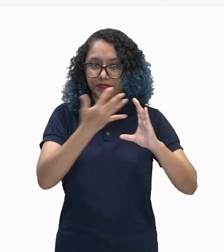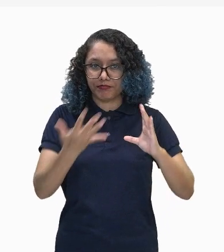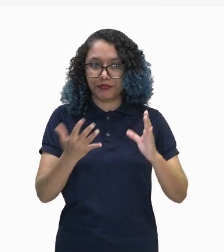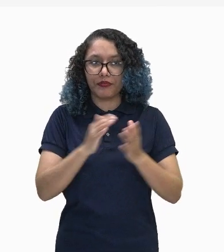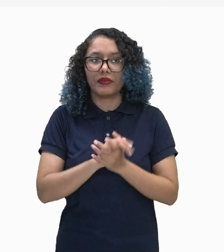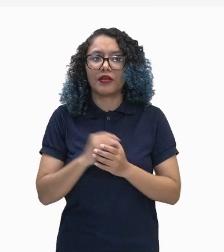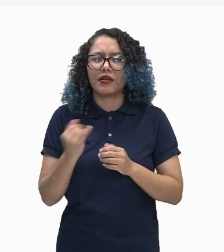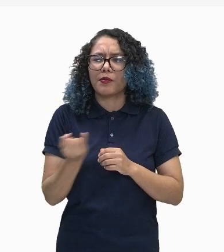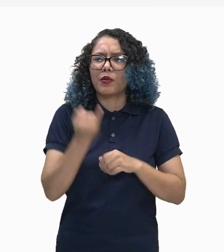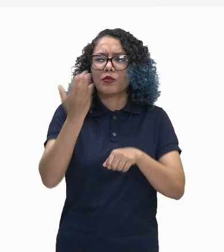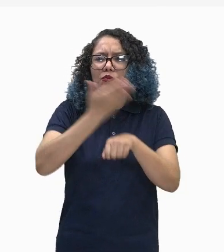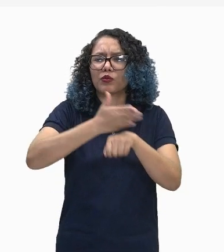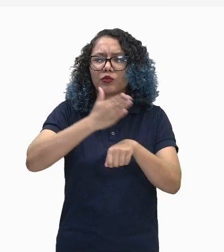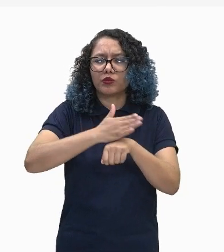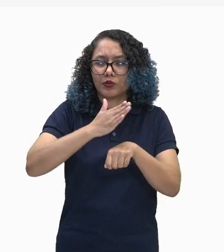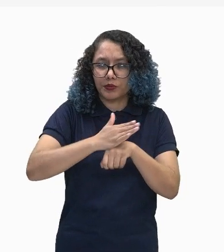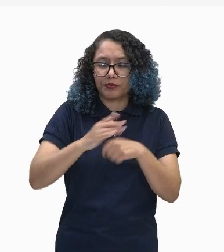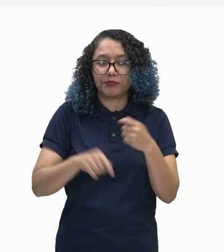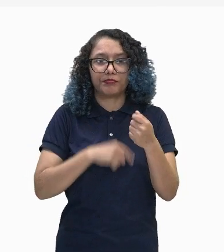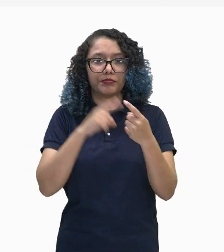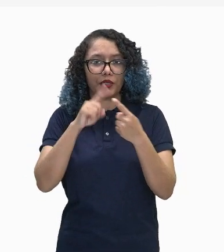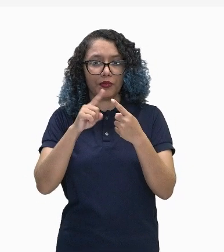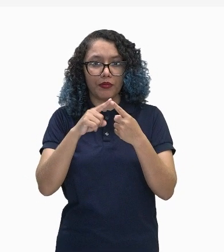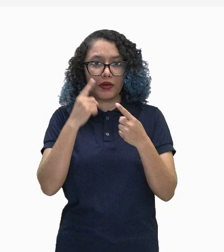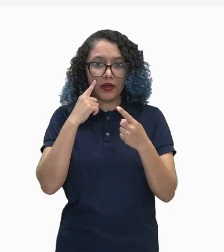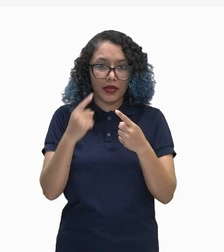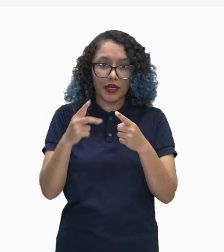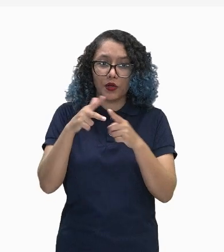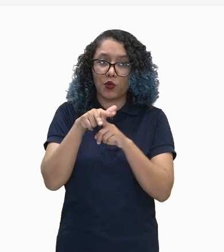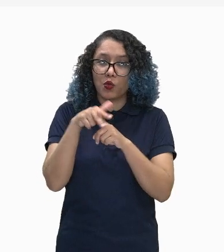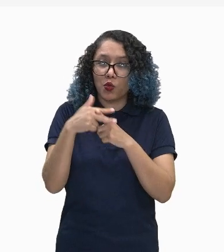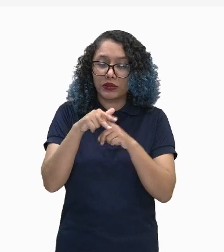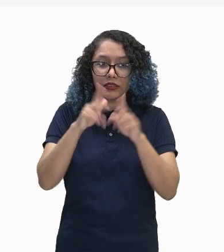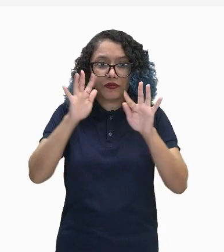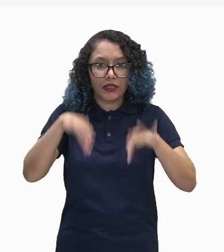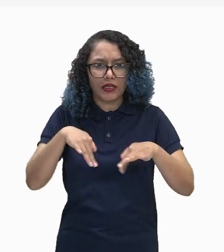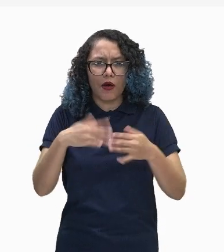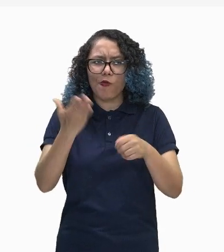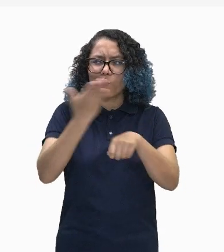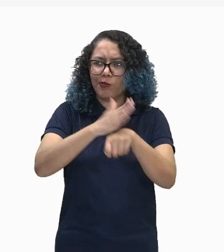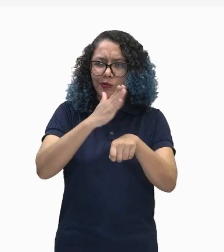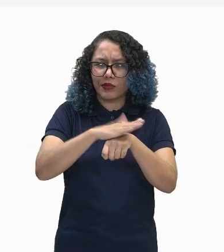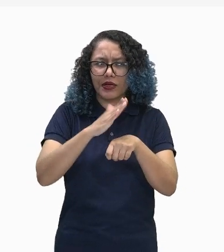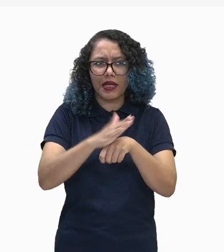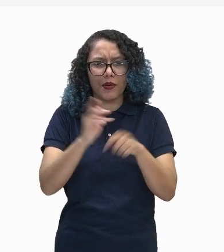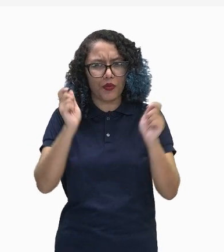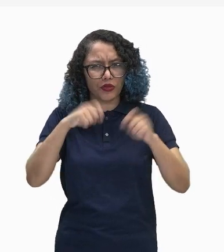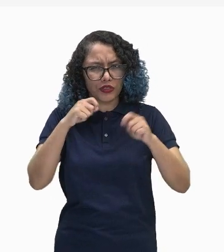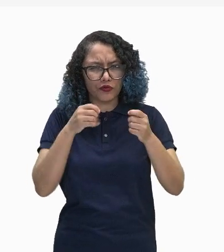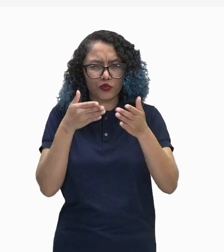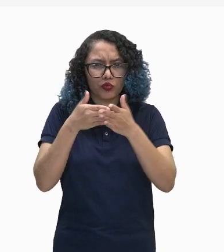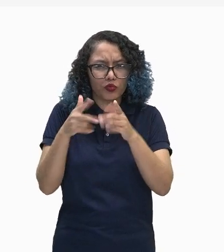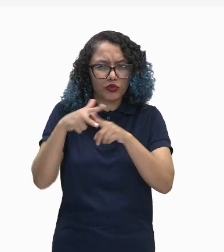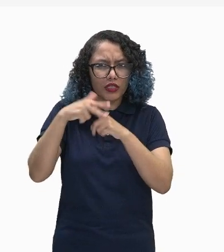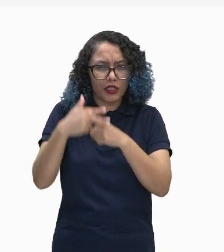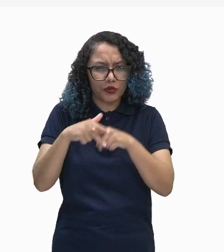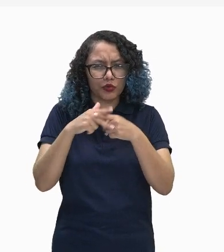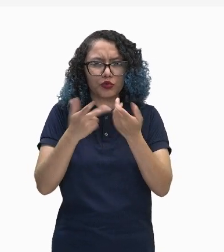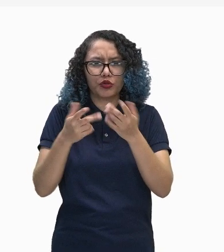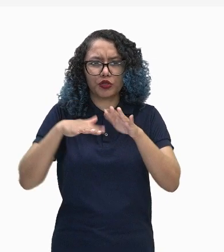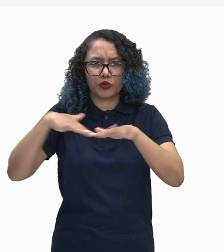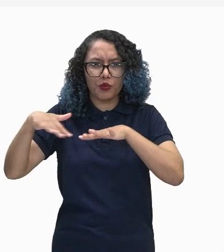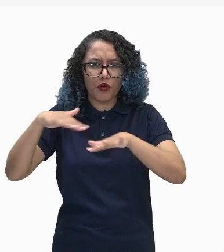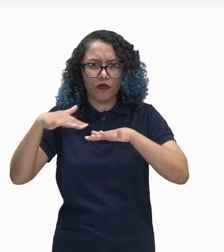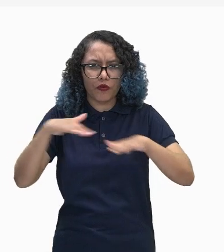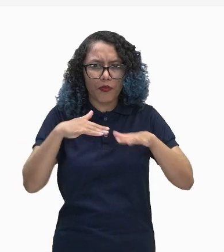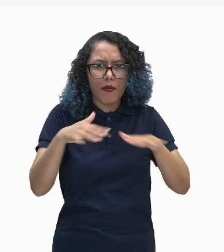do ensaio. Ajustes finais. O ensaio permite fazer os últimos ajustes na coreografia,